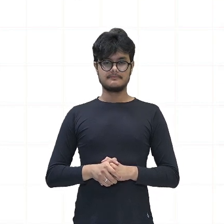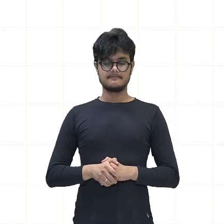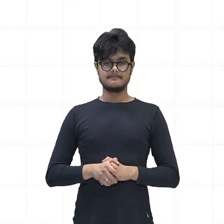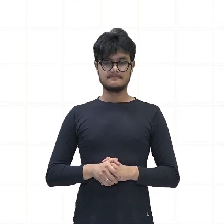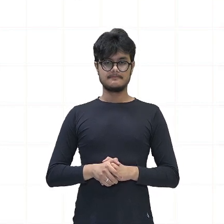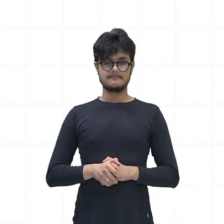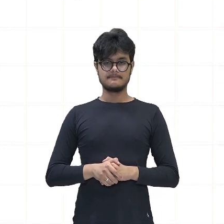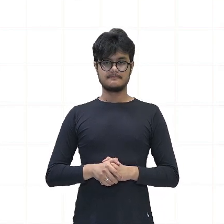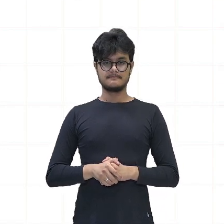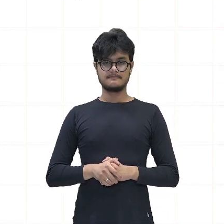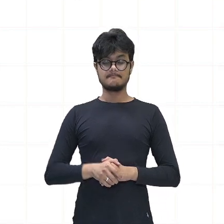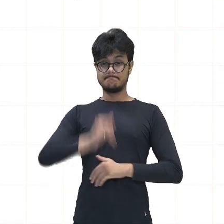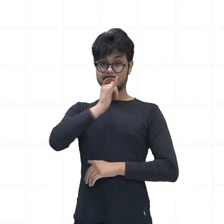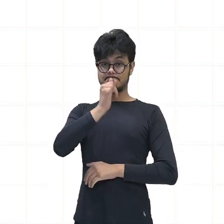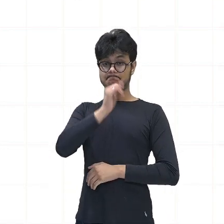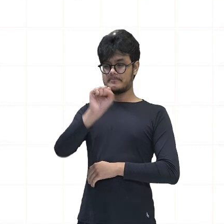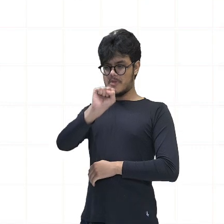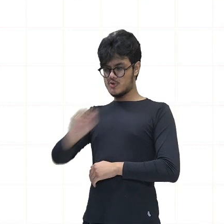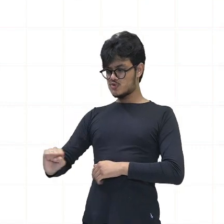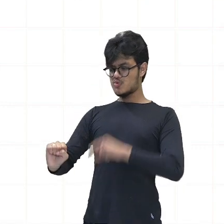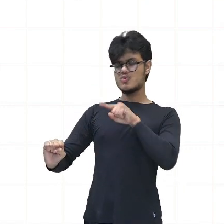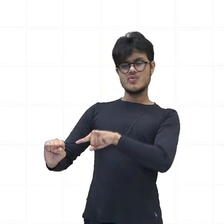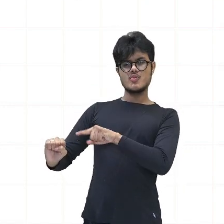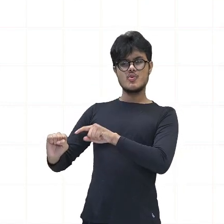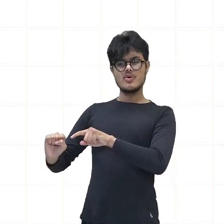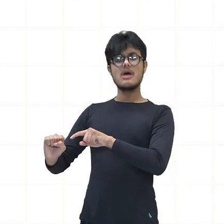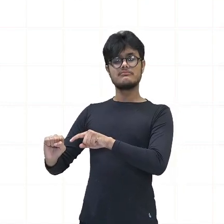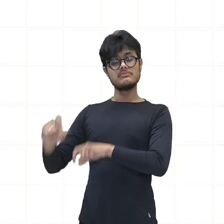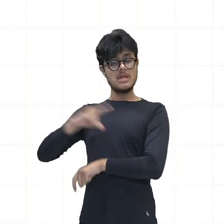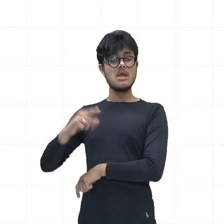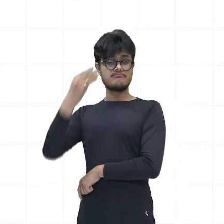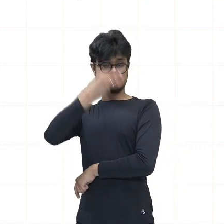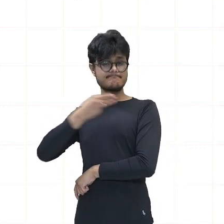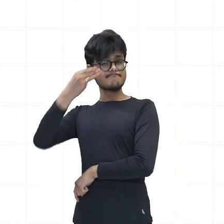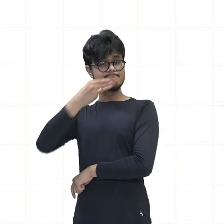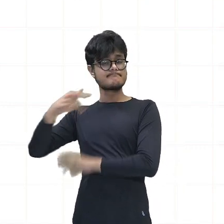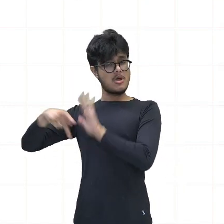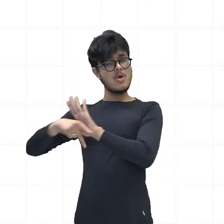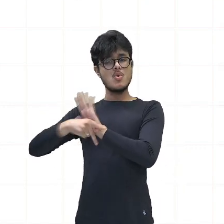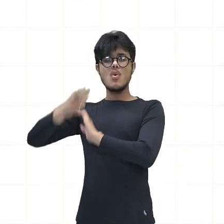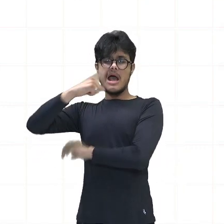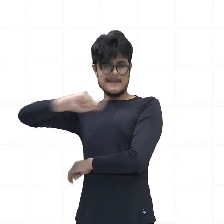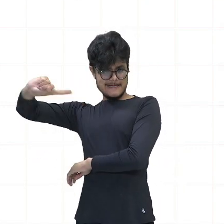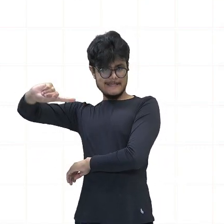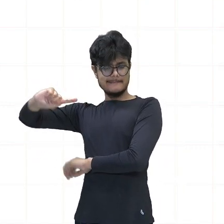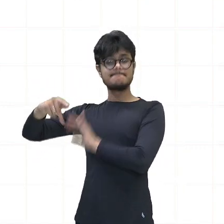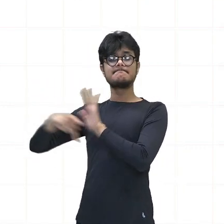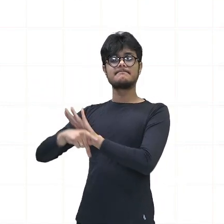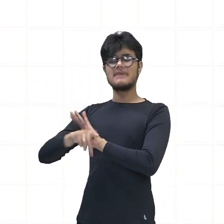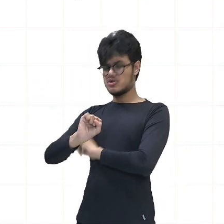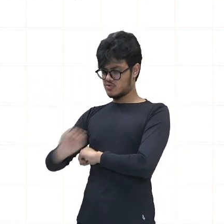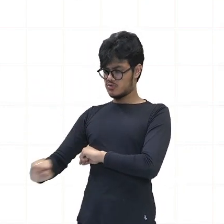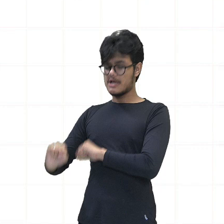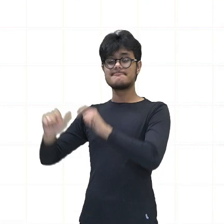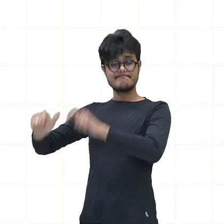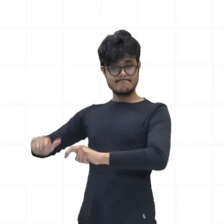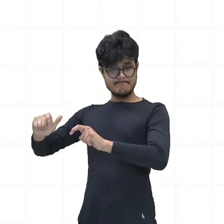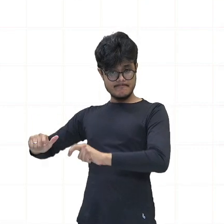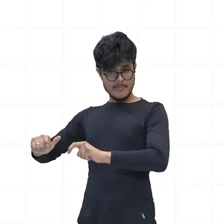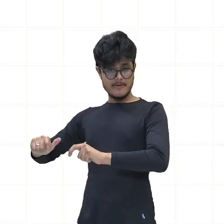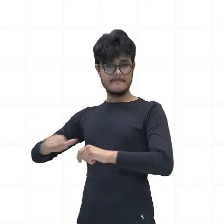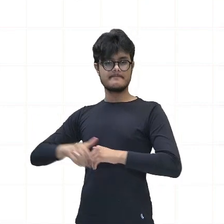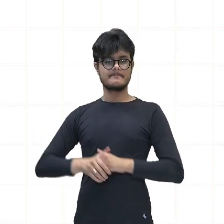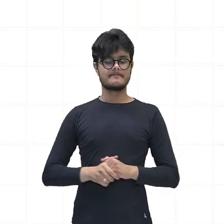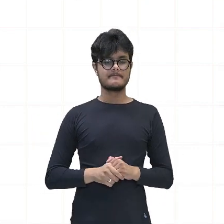lá em áreas do Sudeste a produção da cana-de-açúcar. Então ela foi se expandindo aí para o Sudeste, saindo um pouco